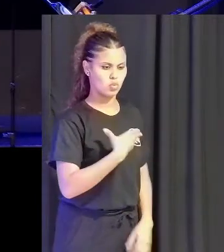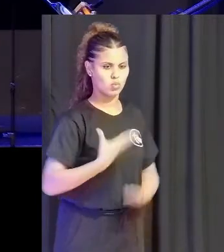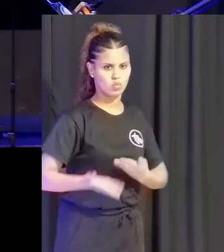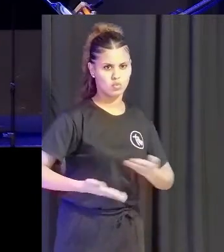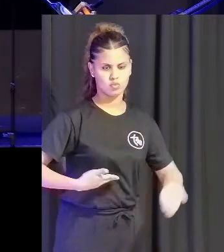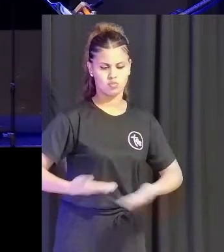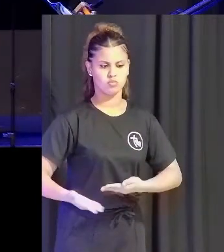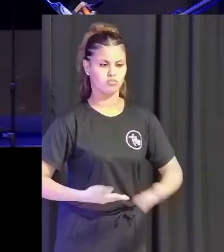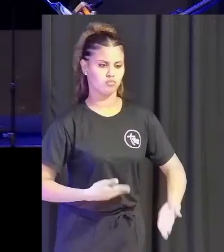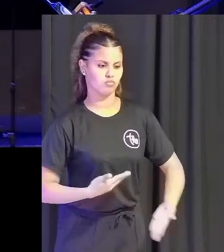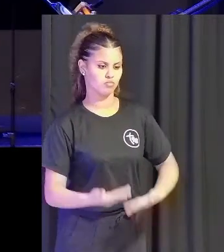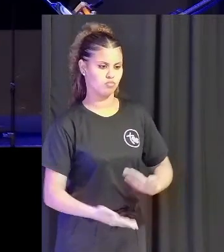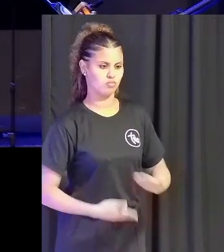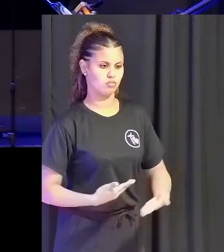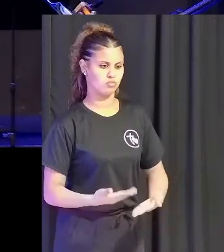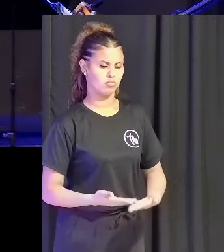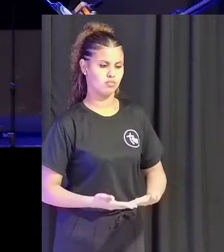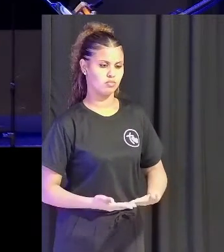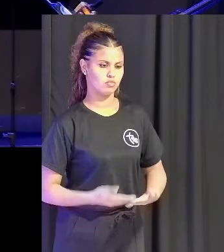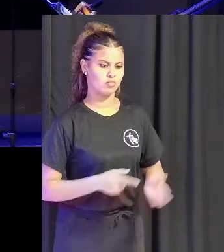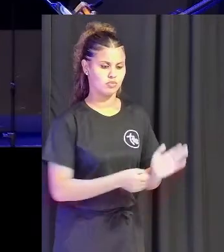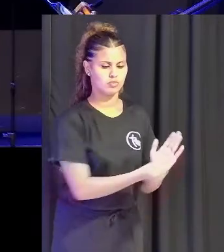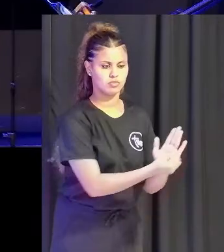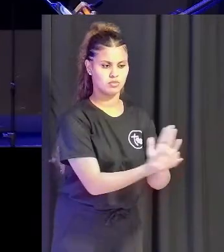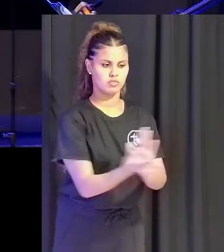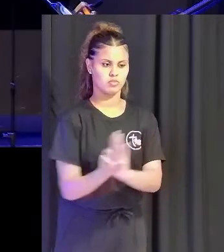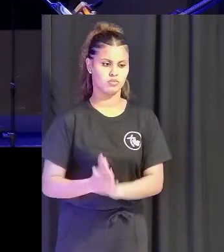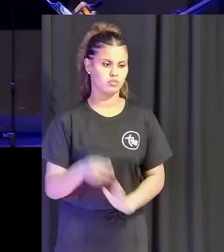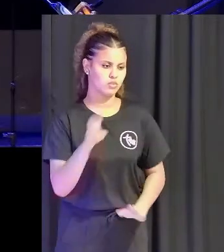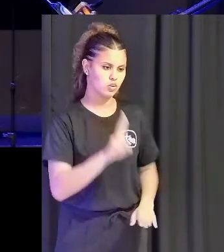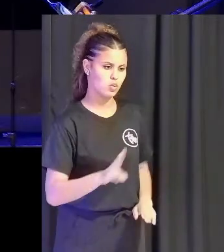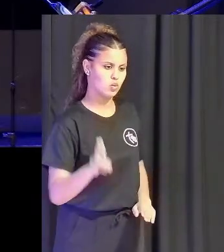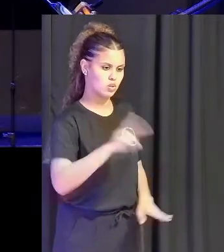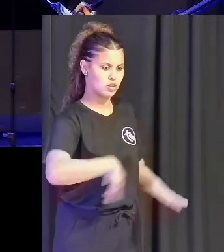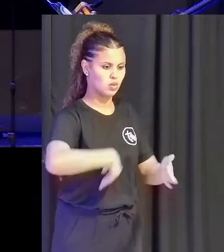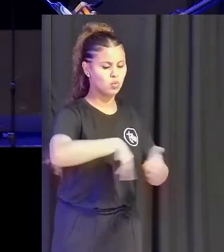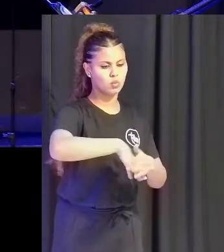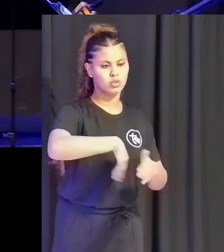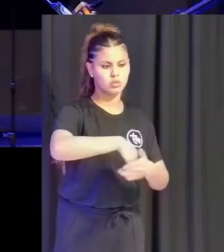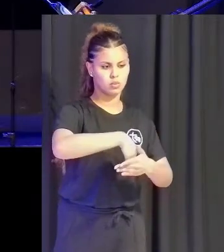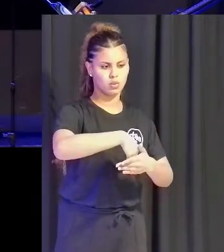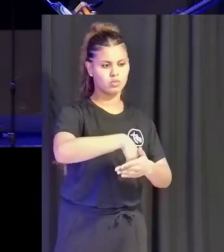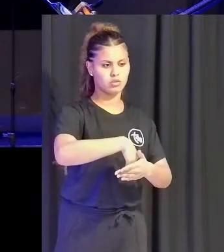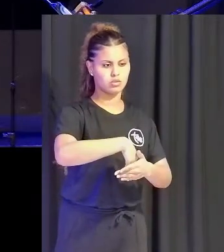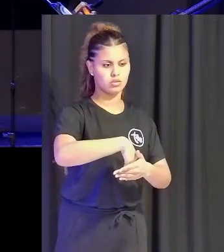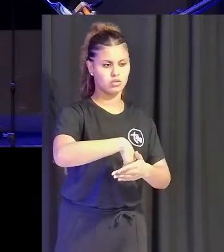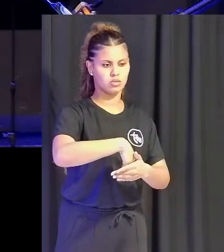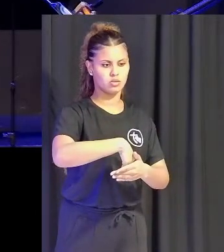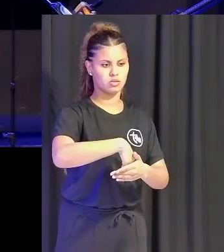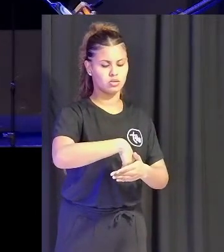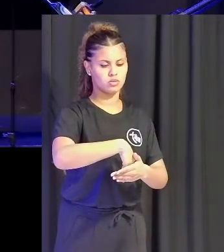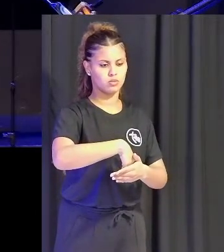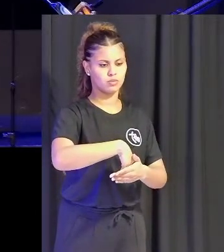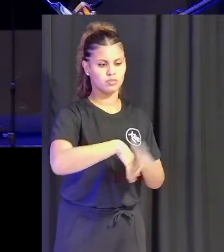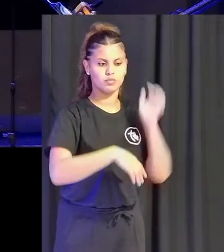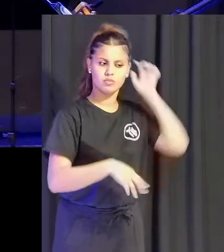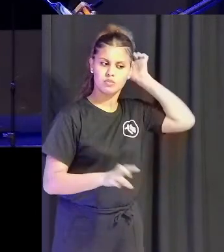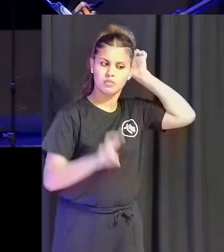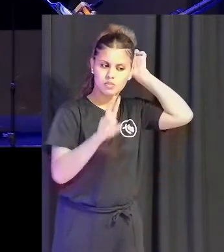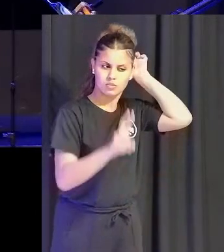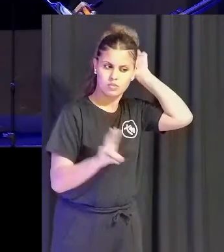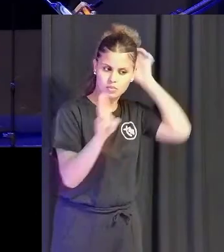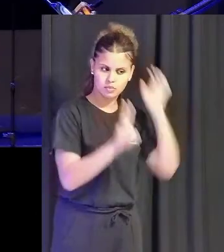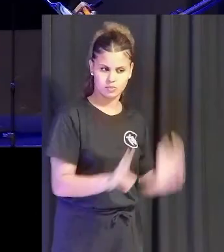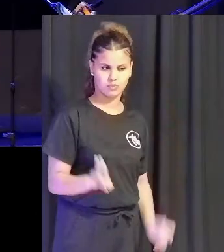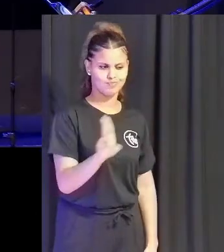evangelho usando esportes. E eu já conseguimos usar esse método lá no Uruguai, e a gente também usou